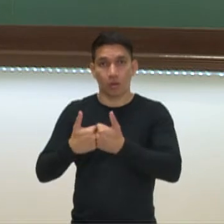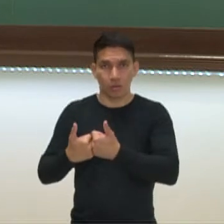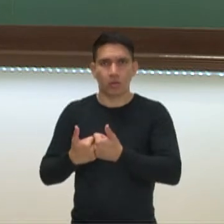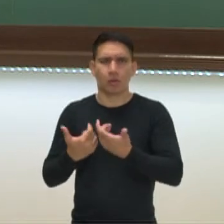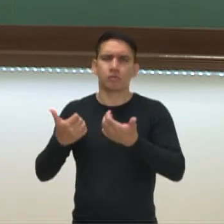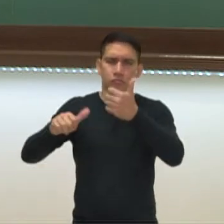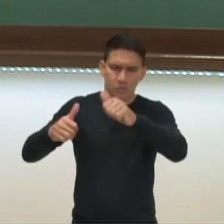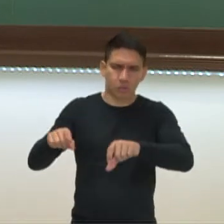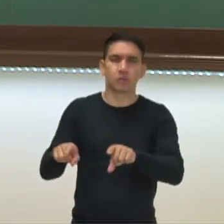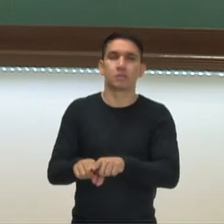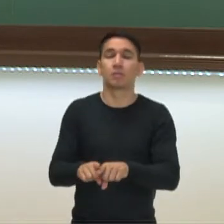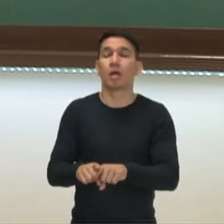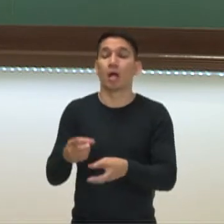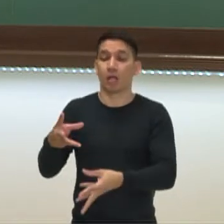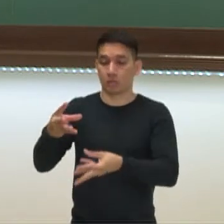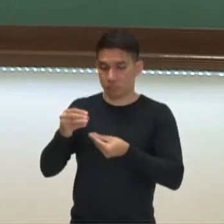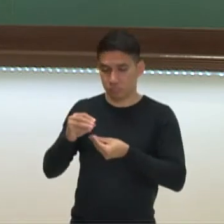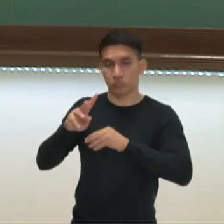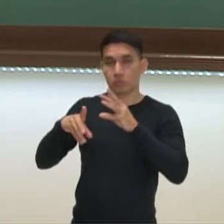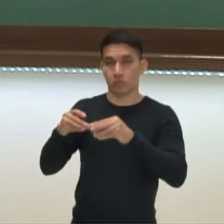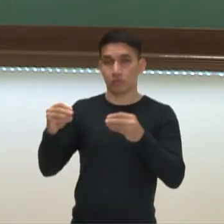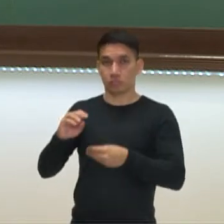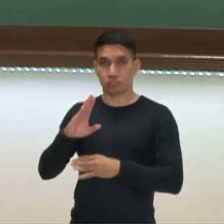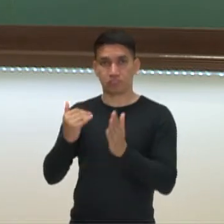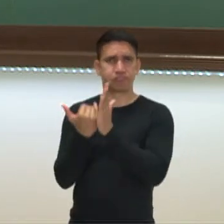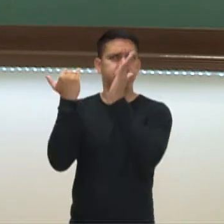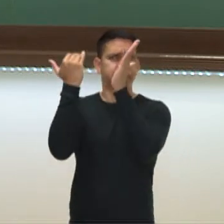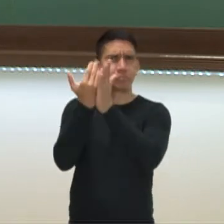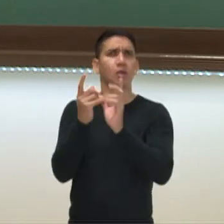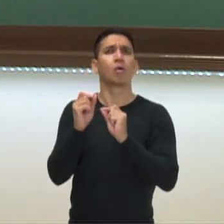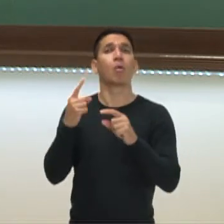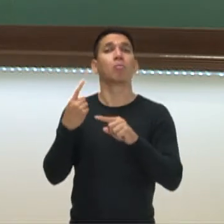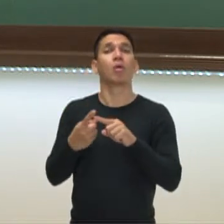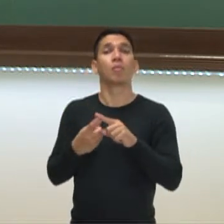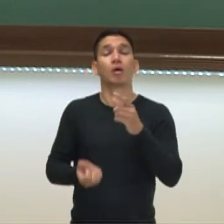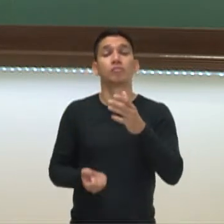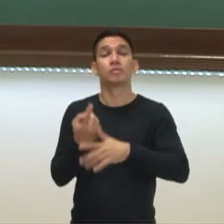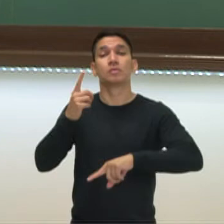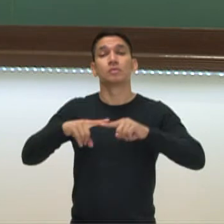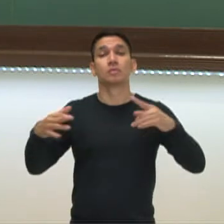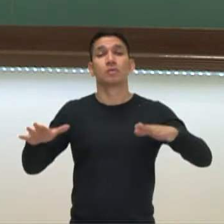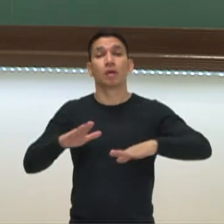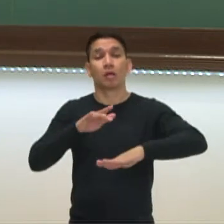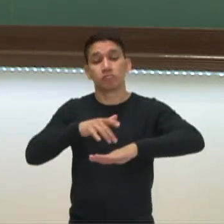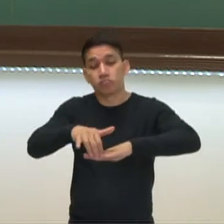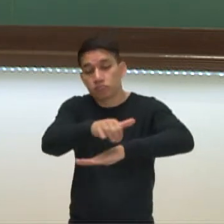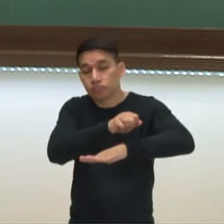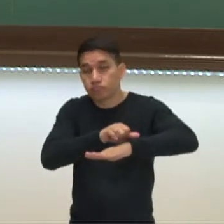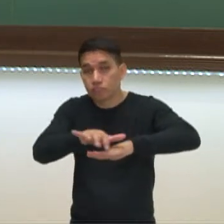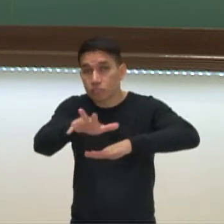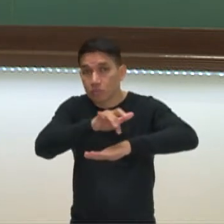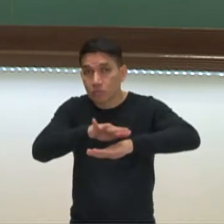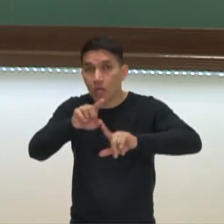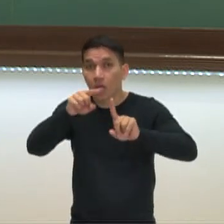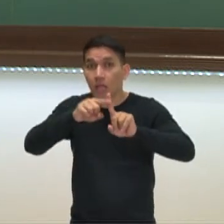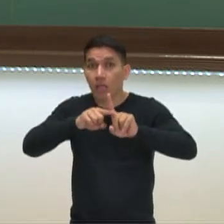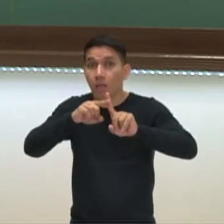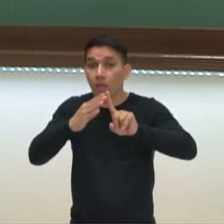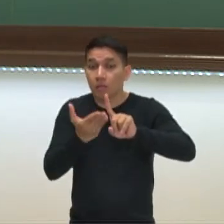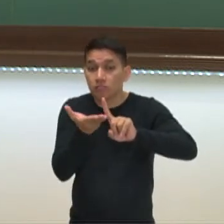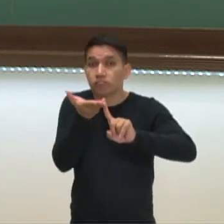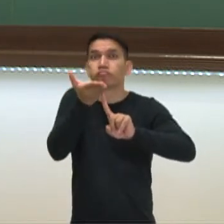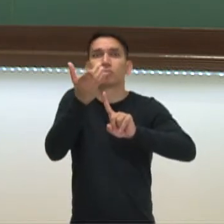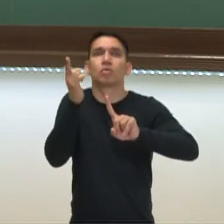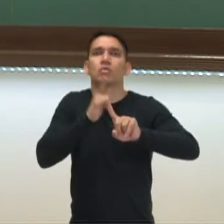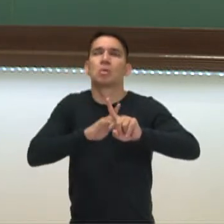químico, por terem produzido um supercondutor que consegue trabalhar com temperaturas mais altas, temperaturas